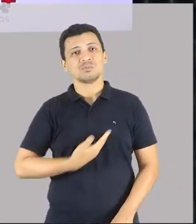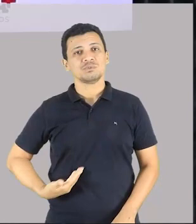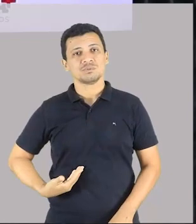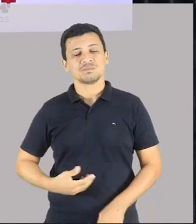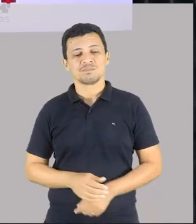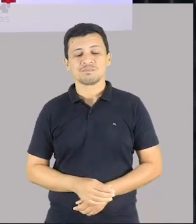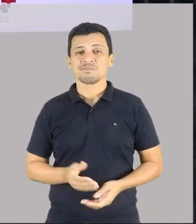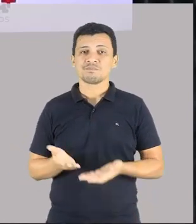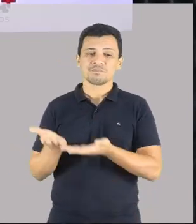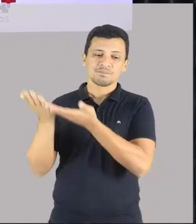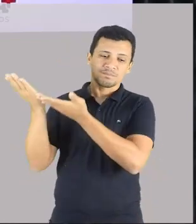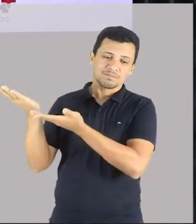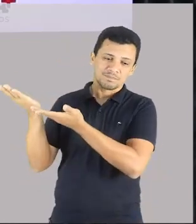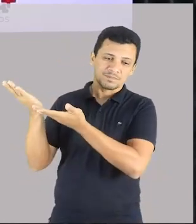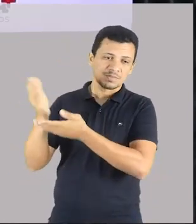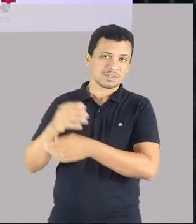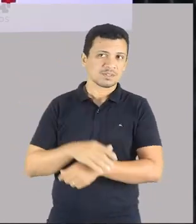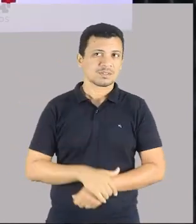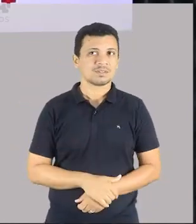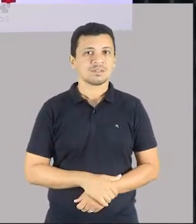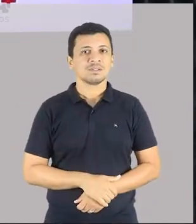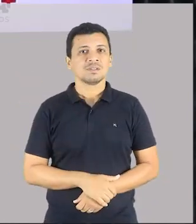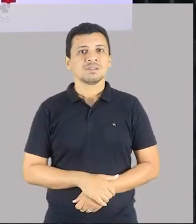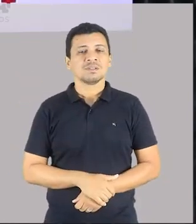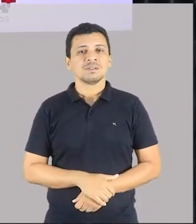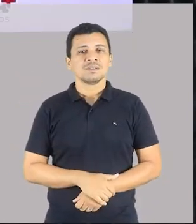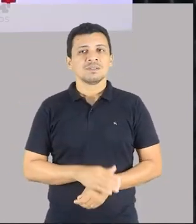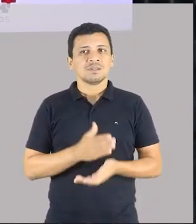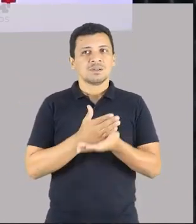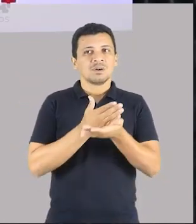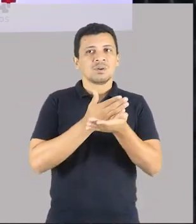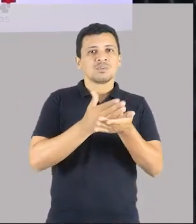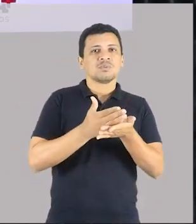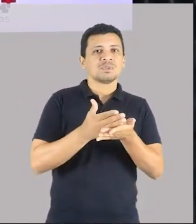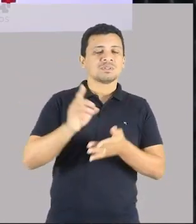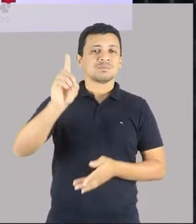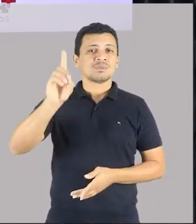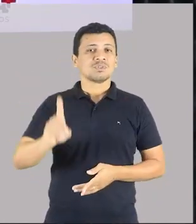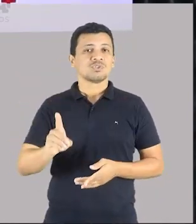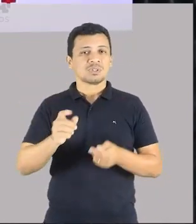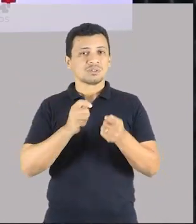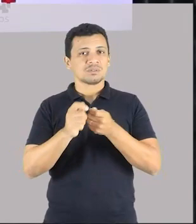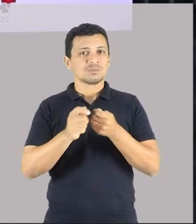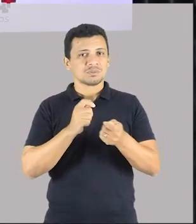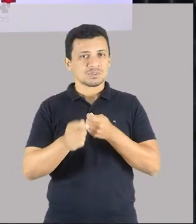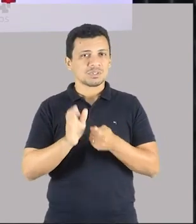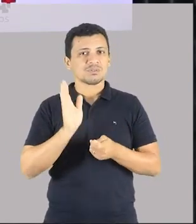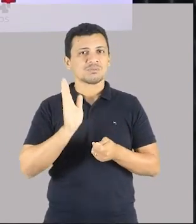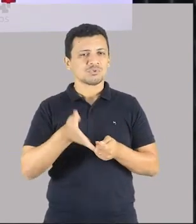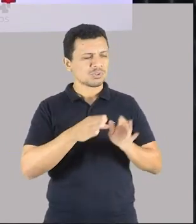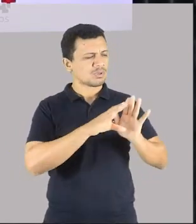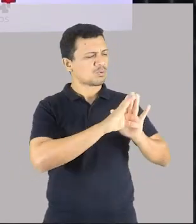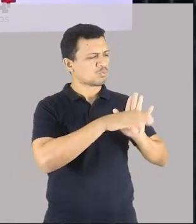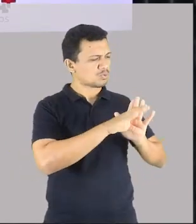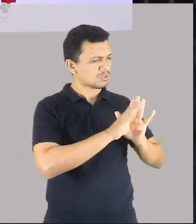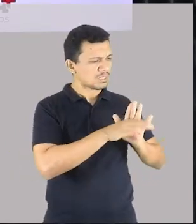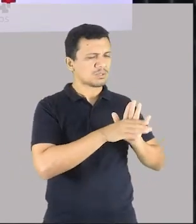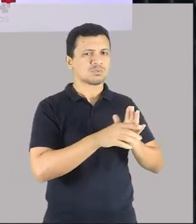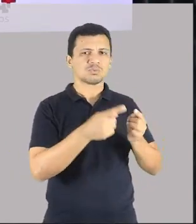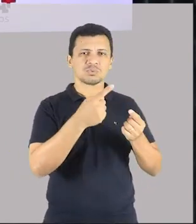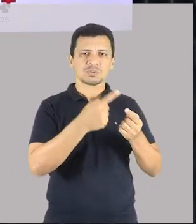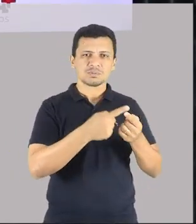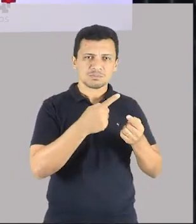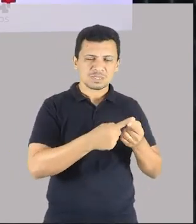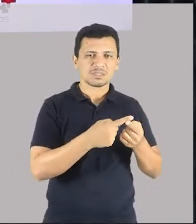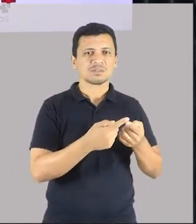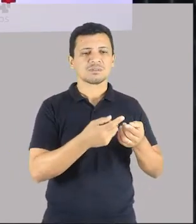voltando aqui para a aula, nós começamos a falar sobre direitos administrativos, tratando dos conceitos, das